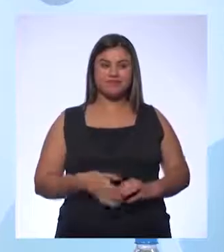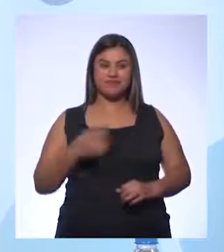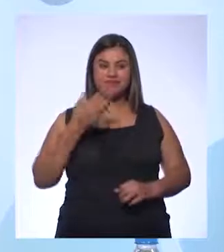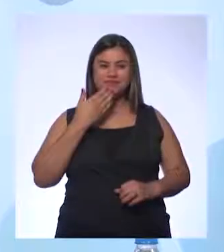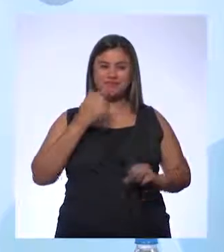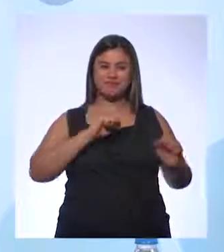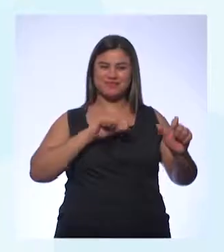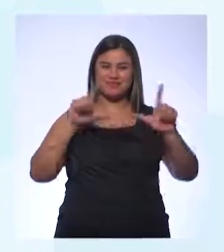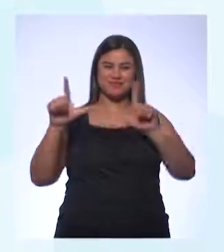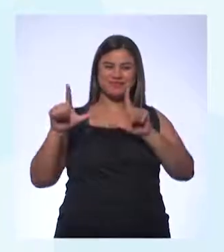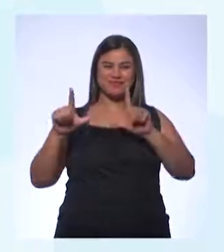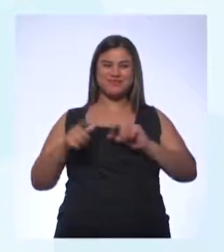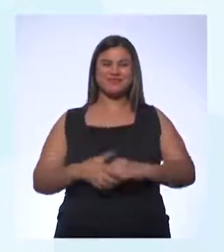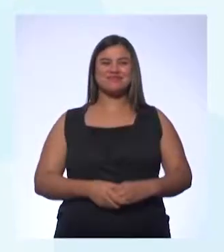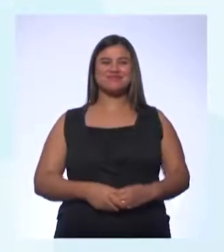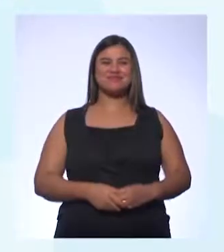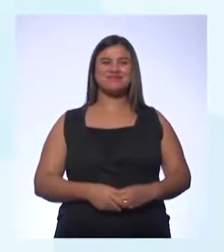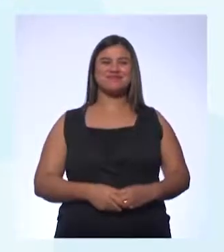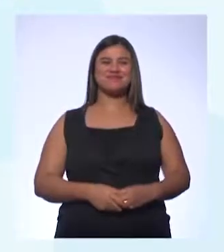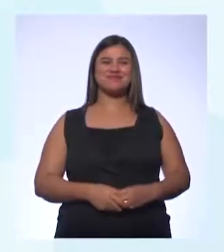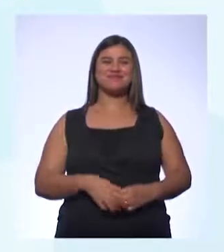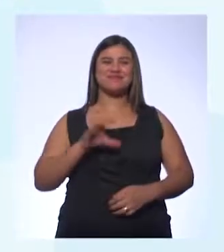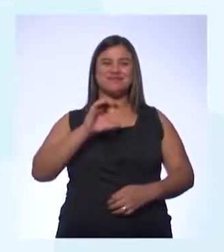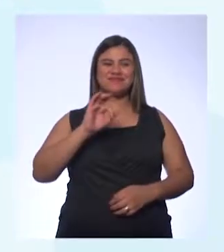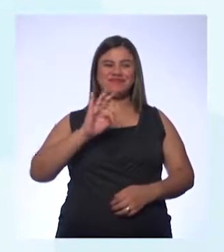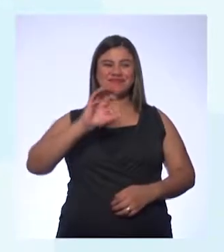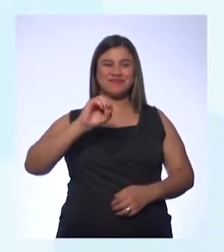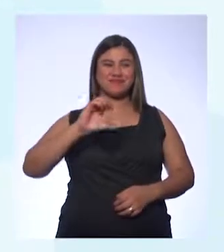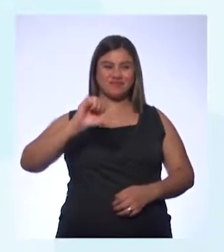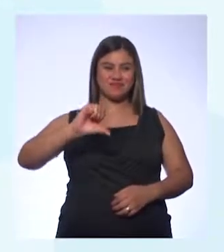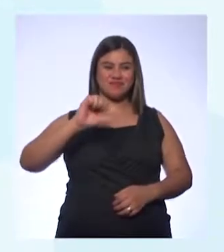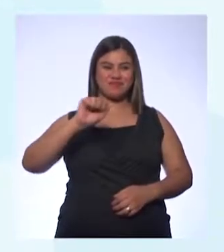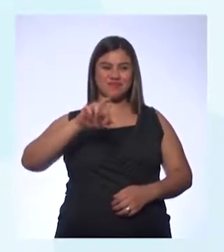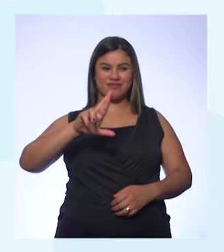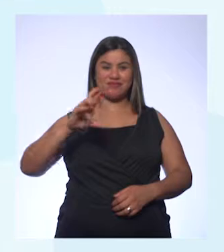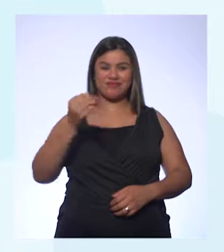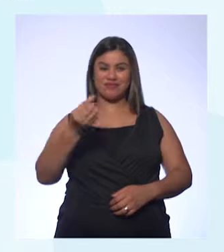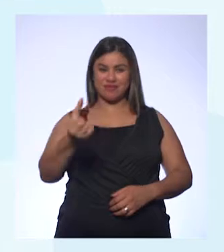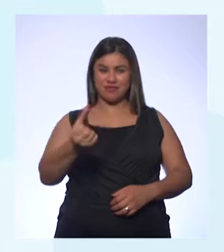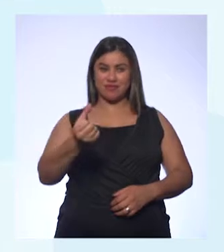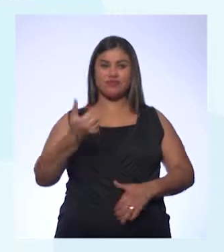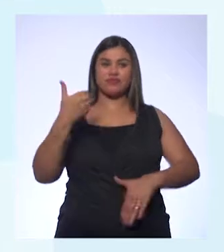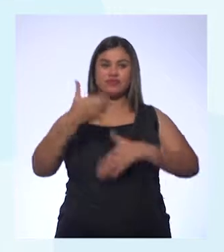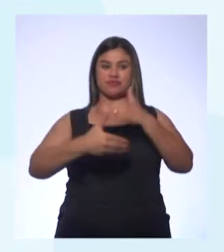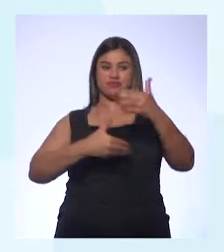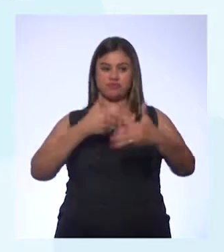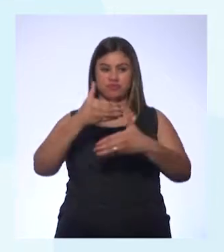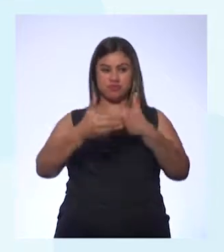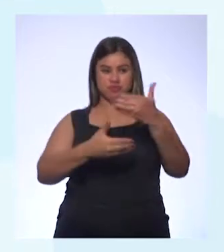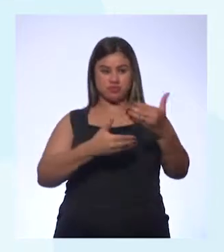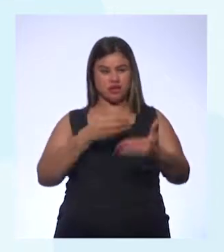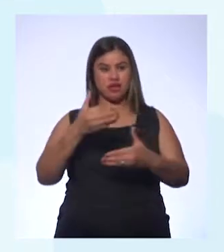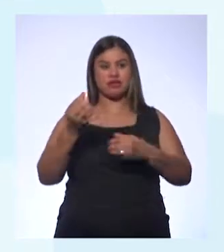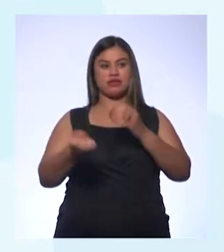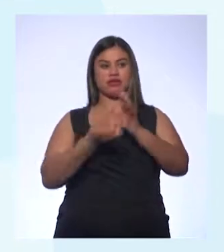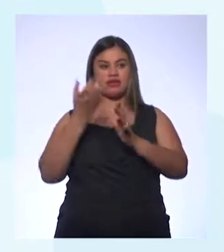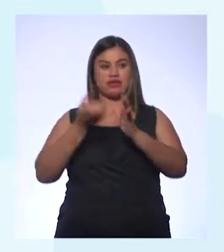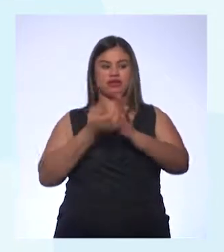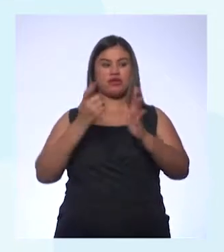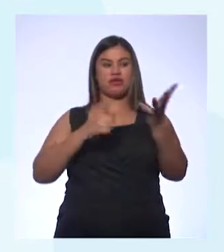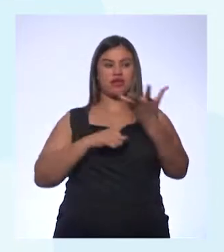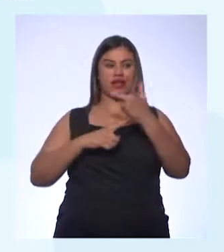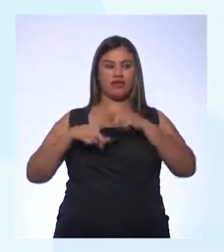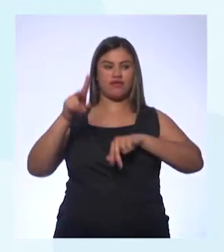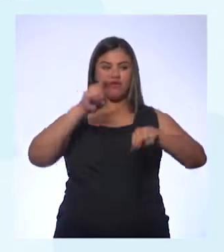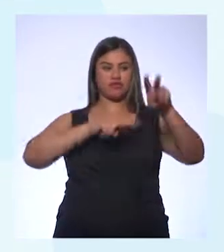pessoal passar o slide para a gente. É F09AR06. Desenvolver processos de criação em artes visuais com